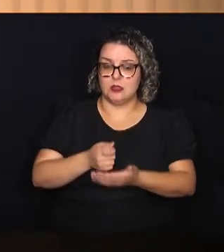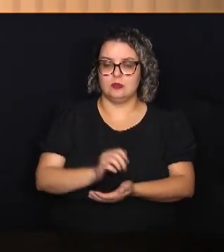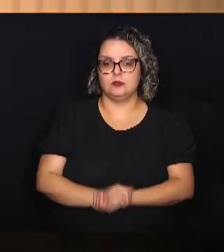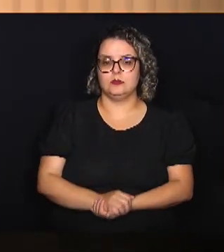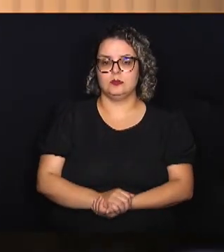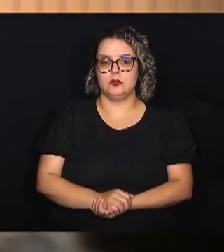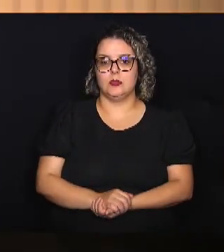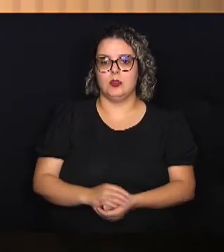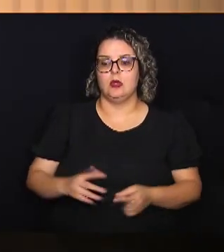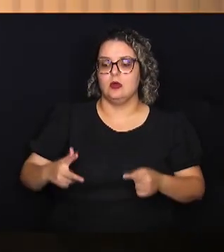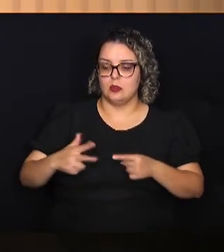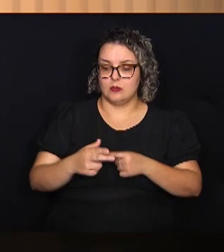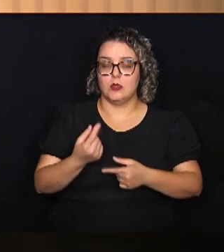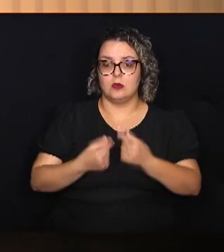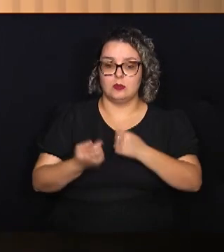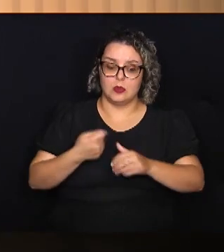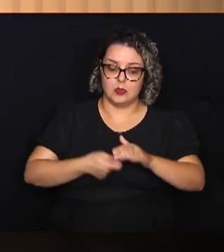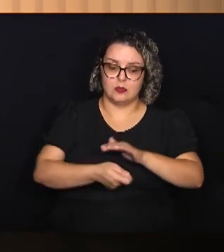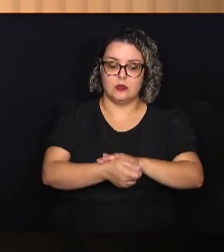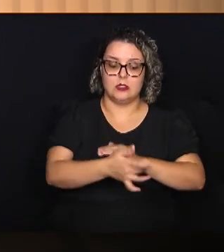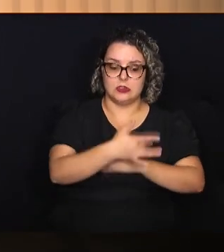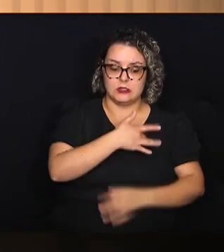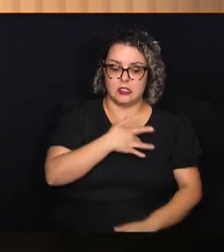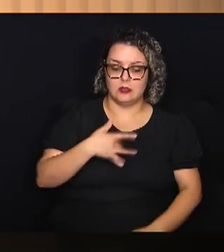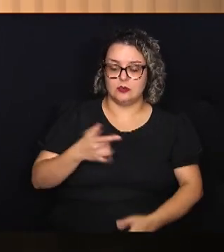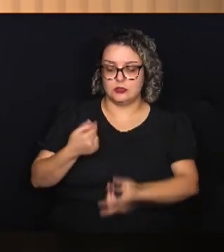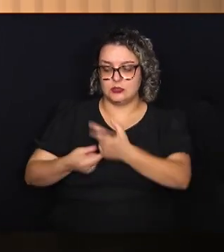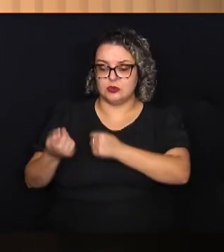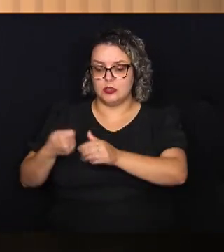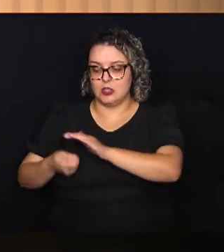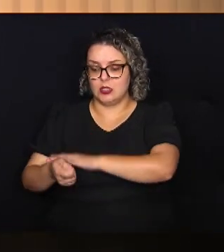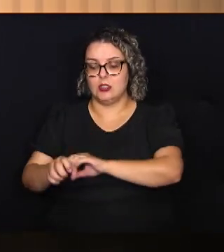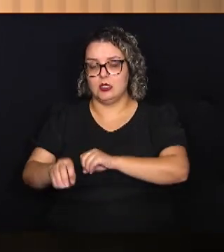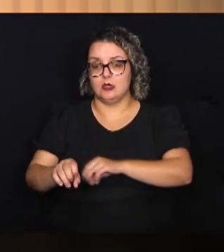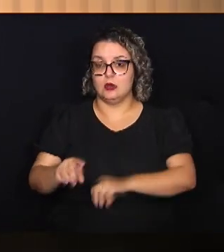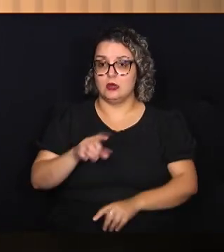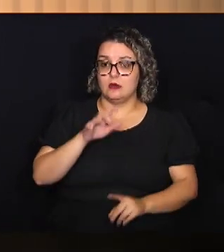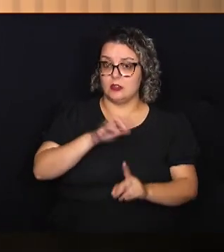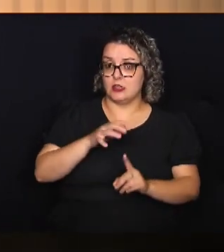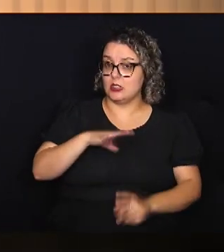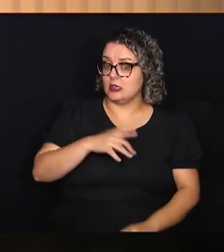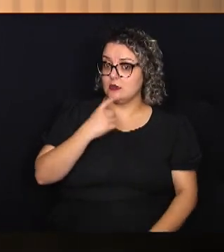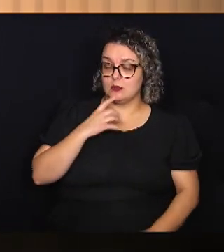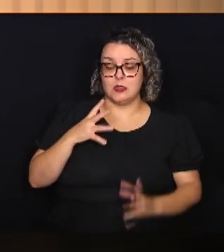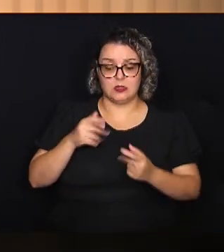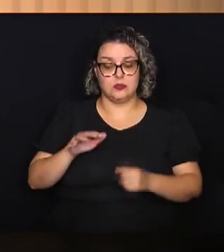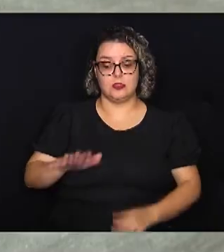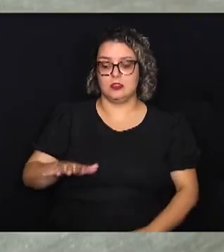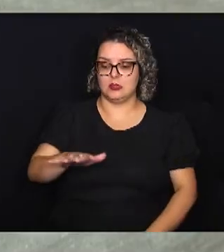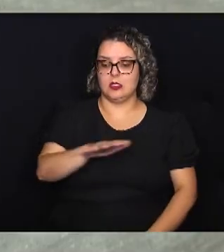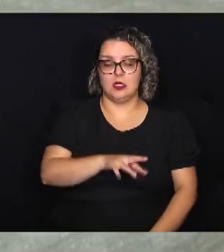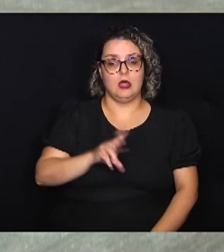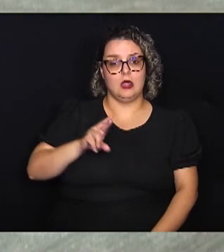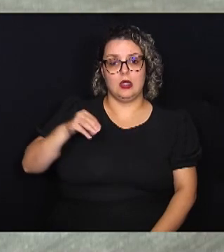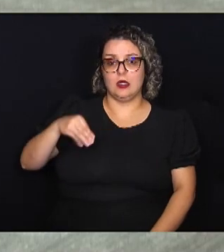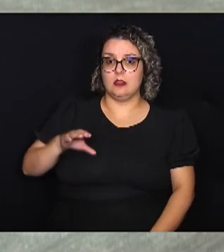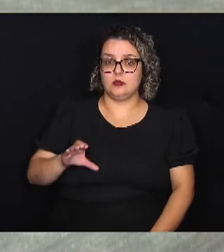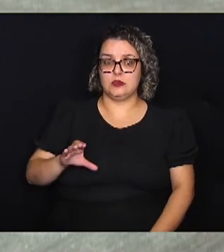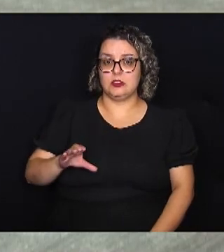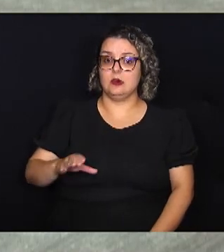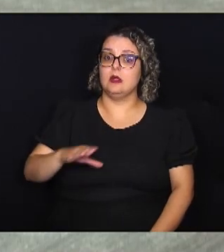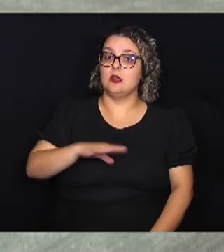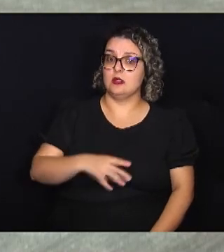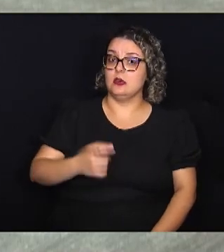dos investimentos para a saúde e educação afetaria não só Campinas, mas toda a região metropolitana. Campinas, ela